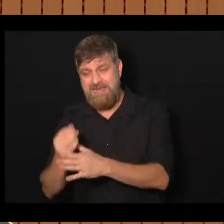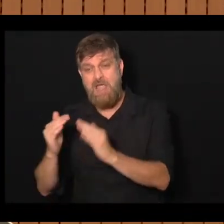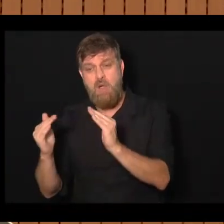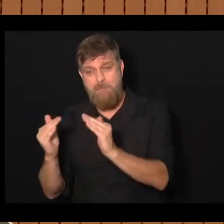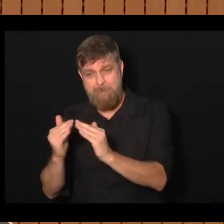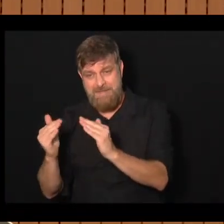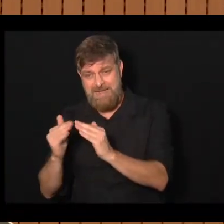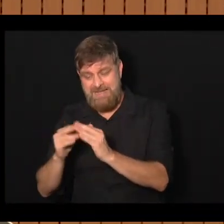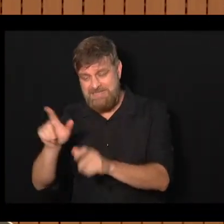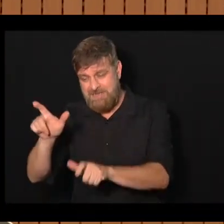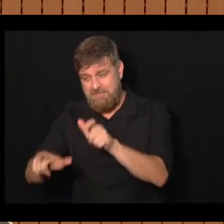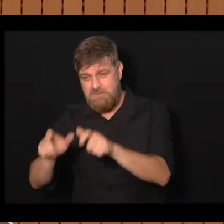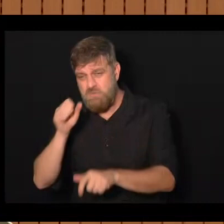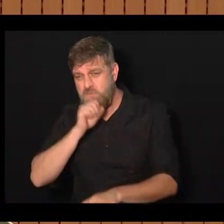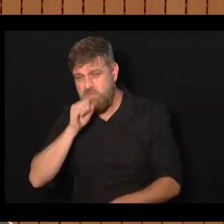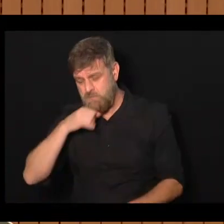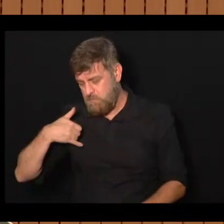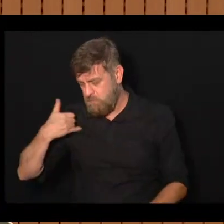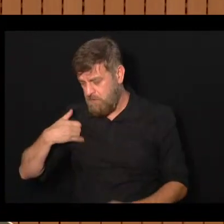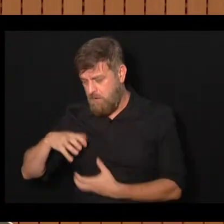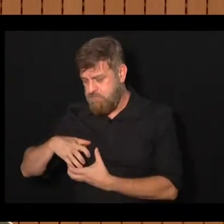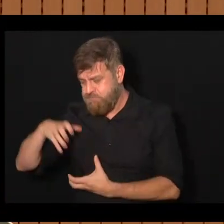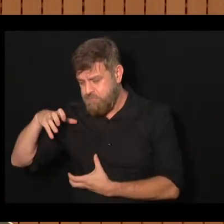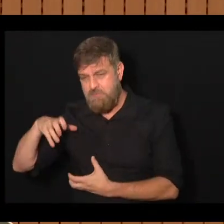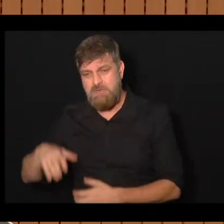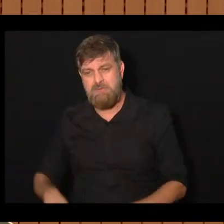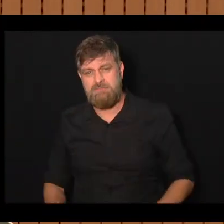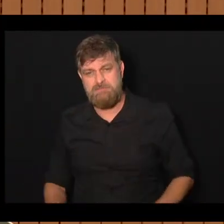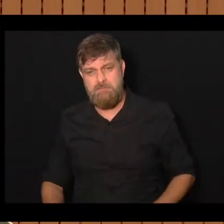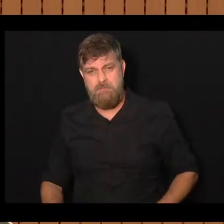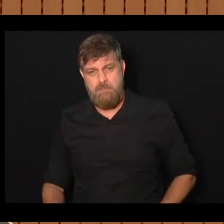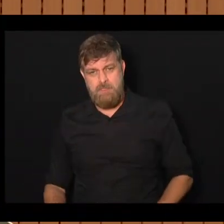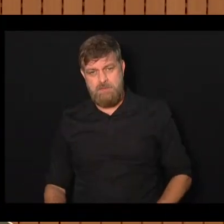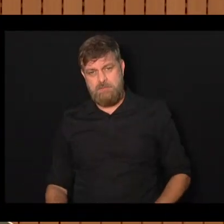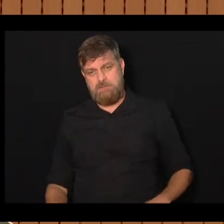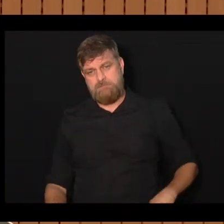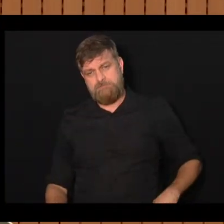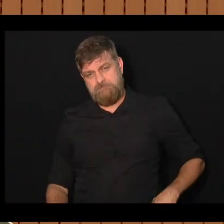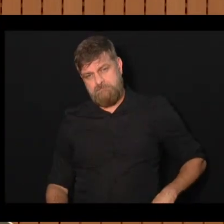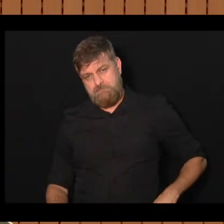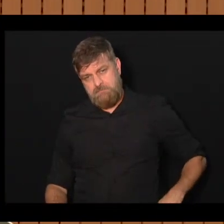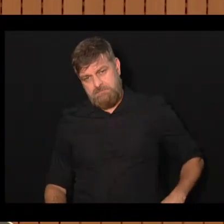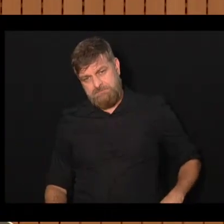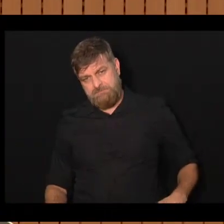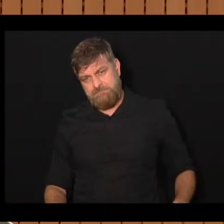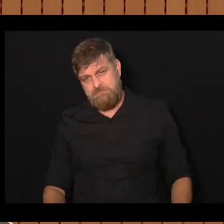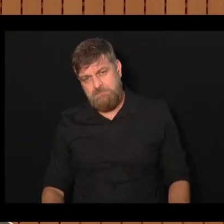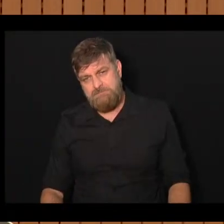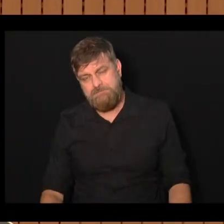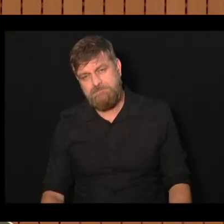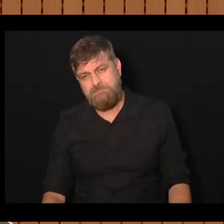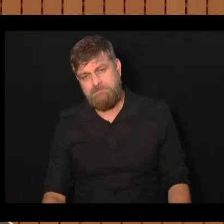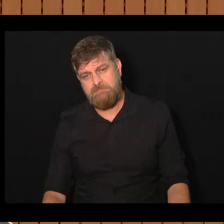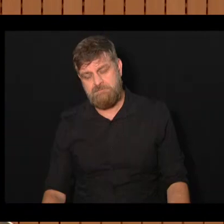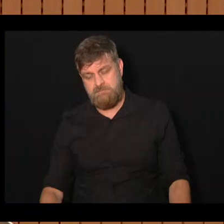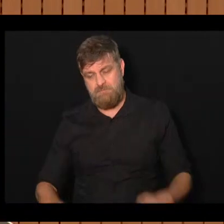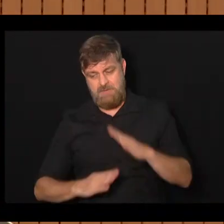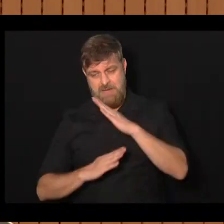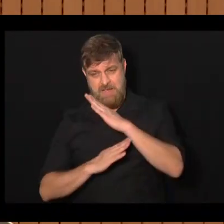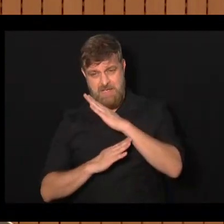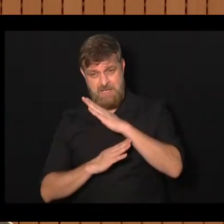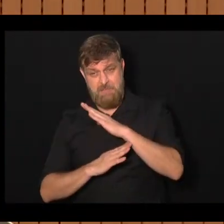os idosos, para a cidade de Campinas e para o Brasil, vereador Marcos Bernardelli. E essa Câmara tem uma